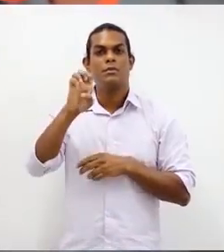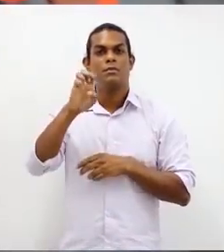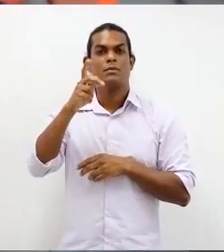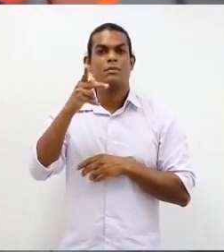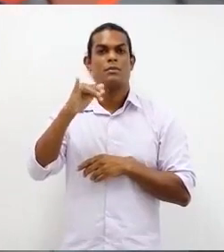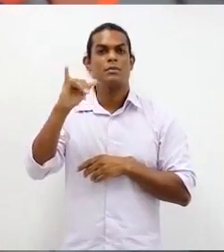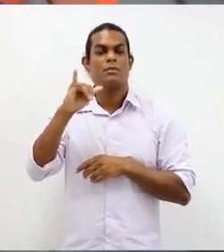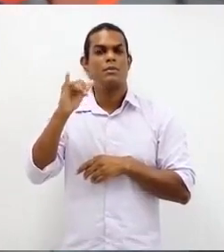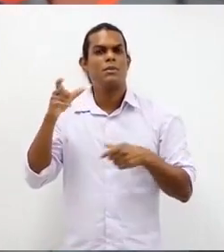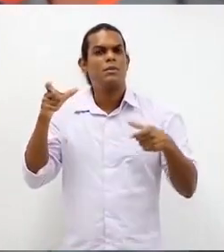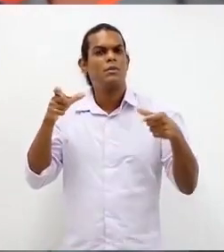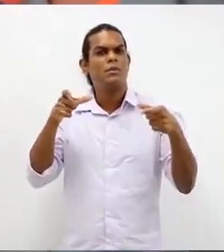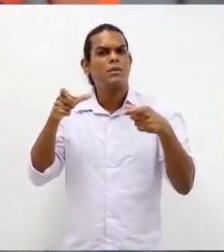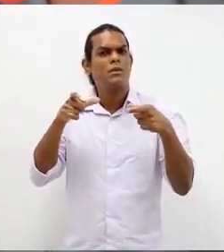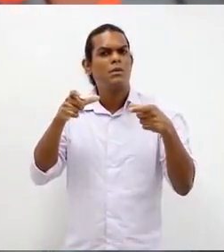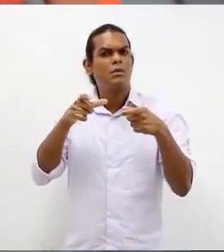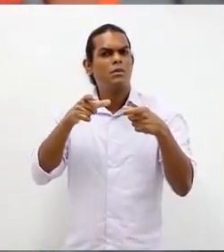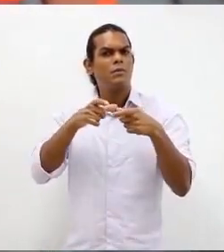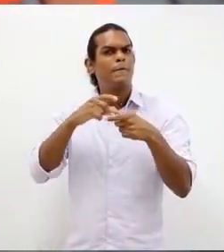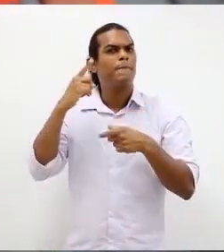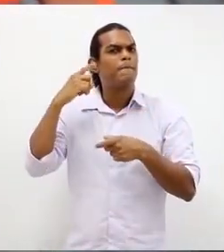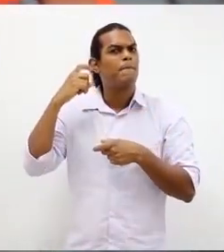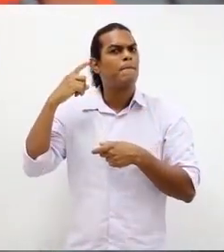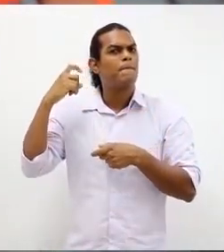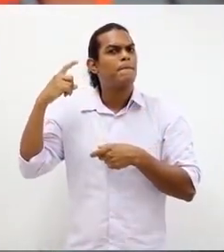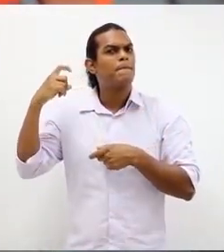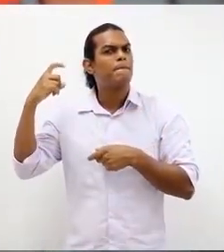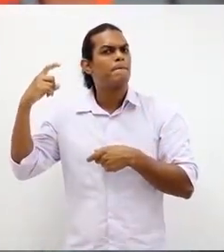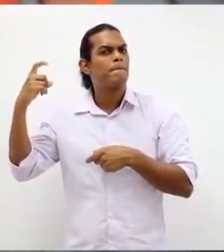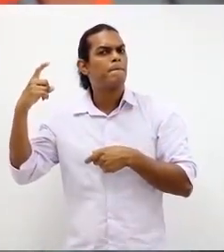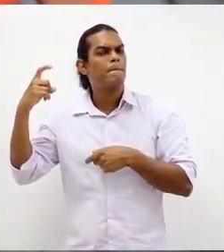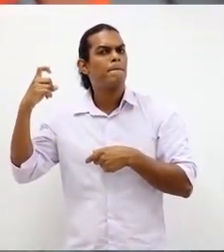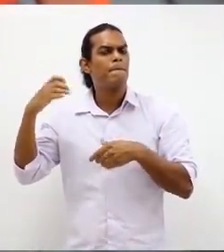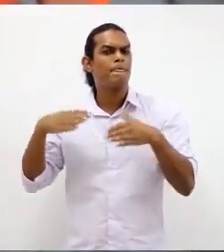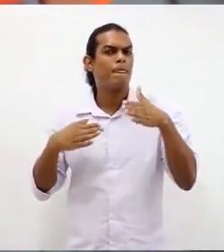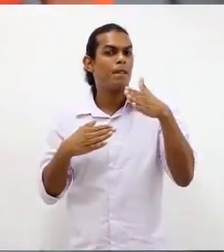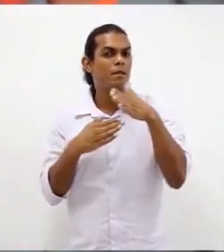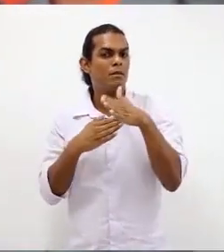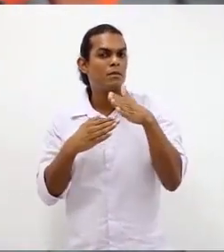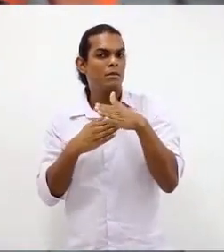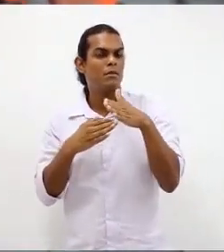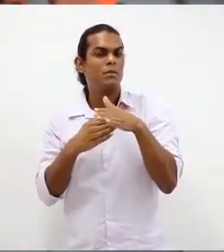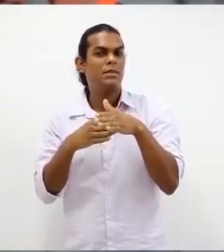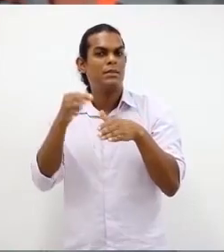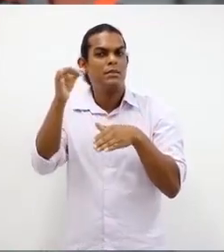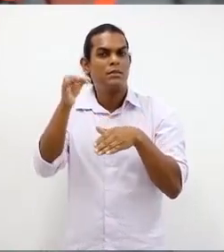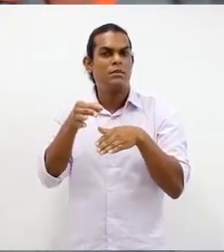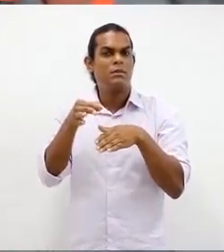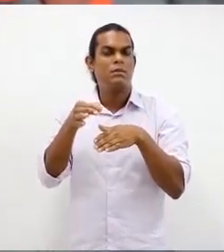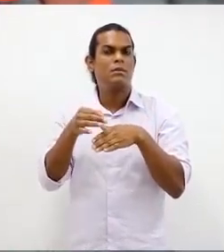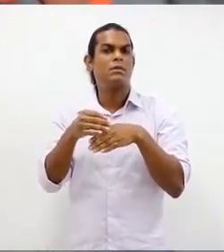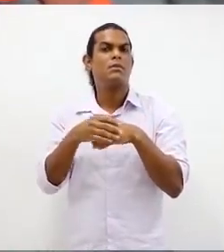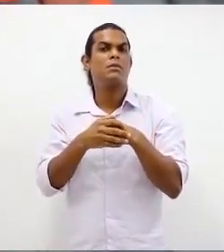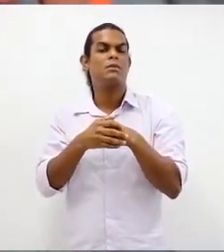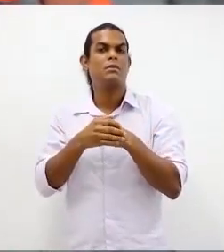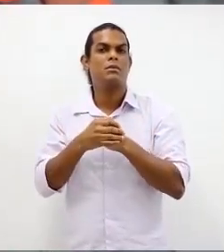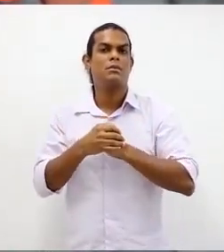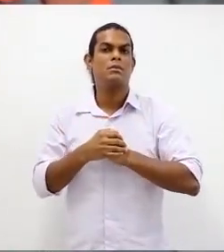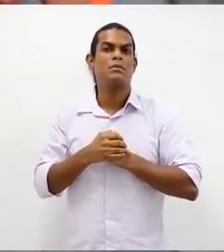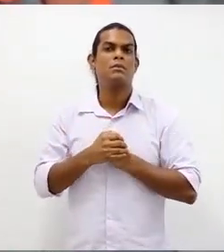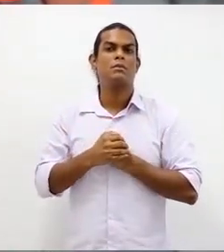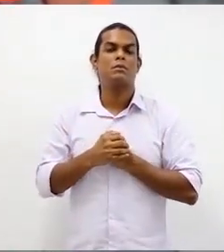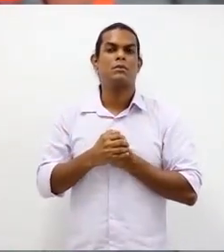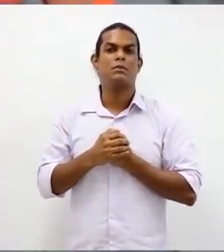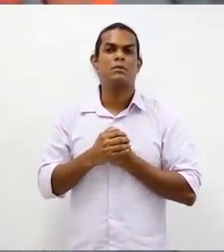que reduz a possibilidade a níveis toleráveis do ruído e a possibilidade de adquirir pelo trabalhador o